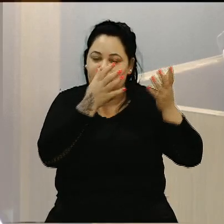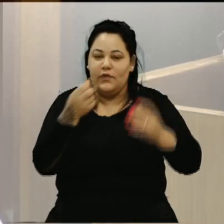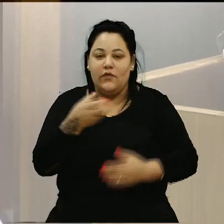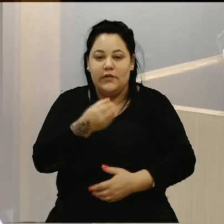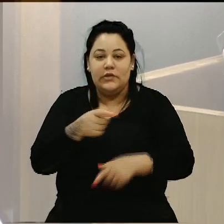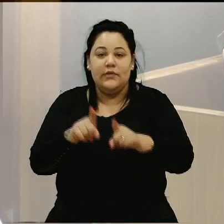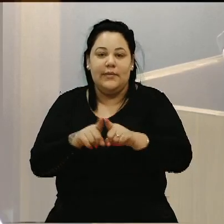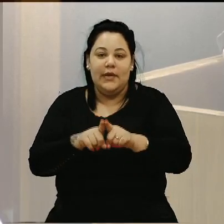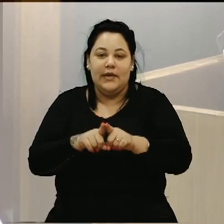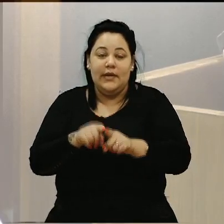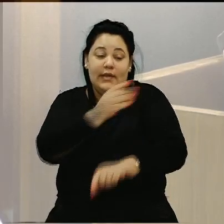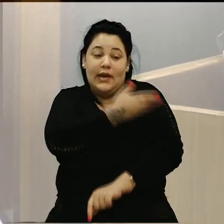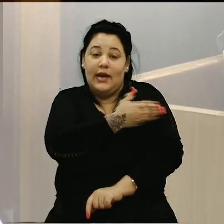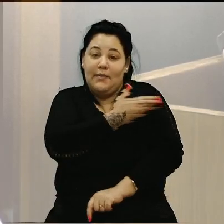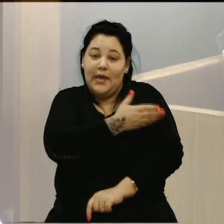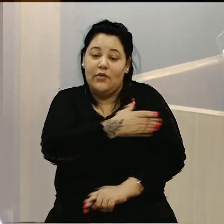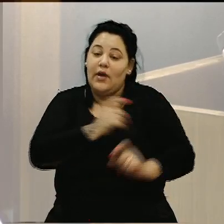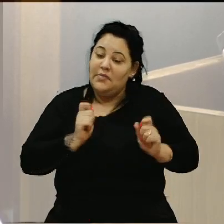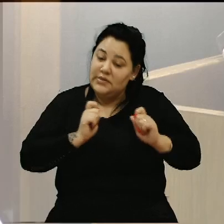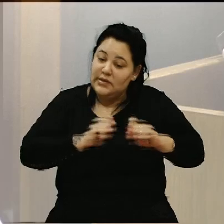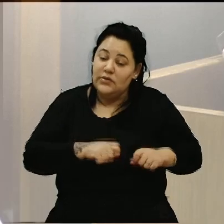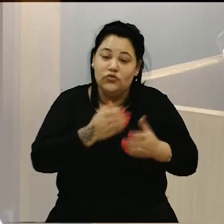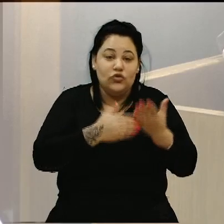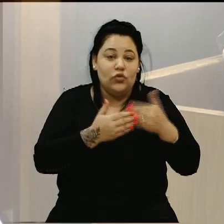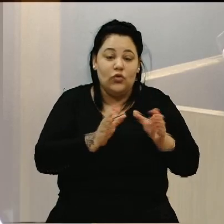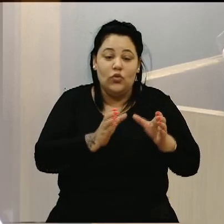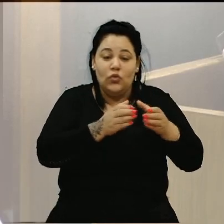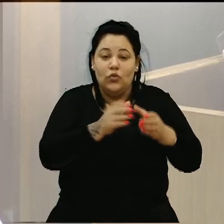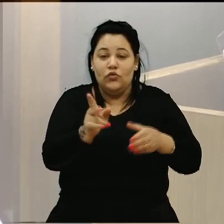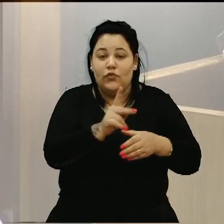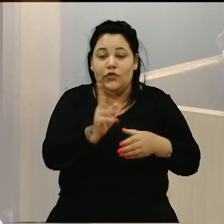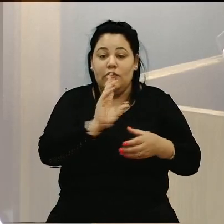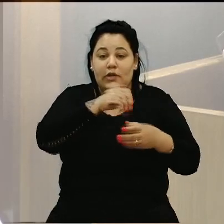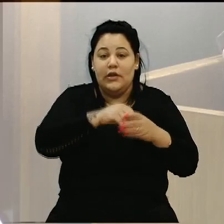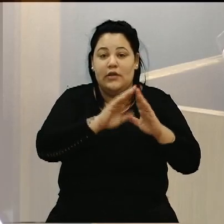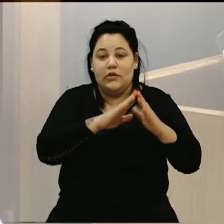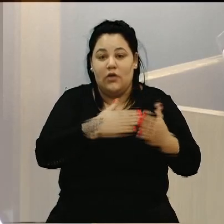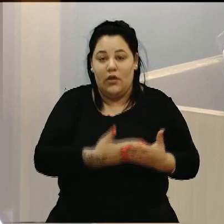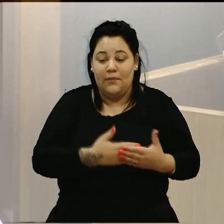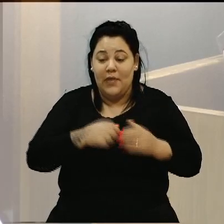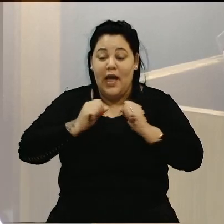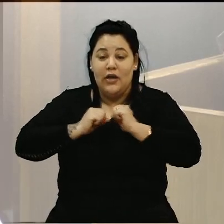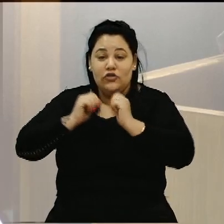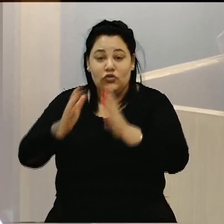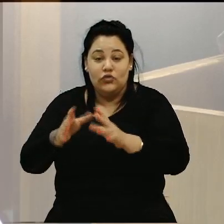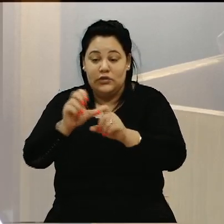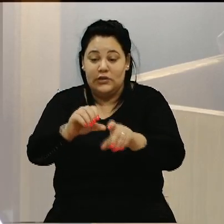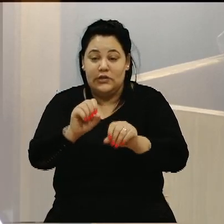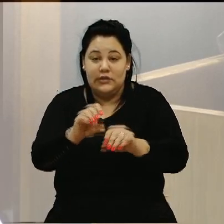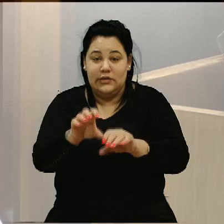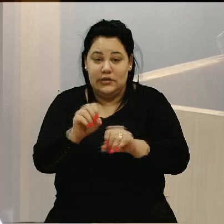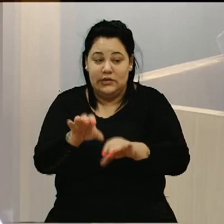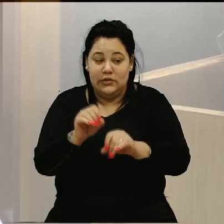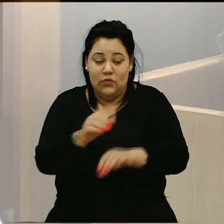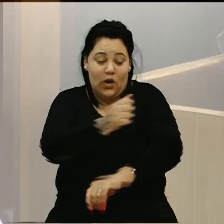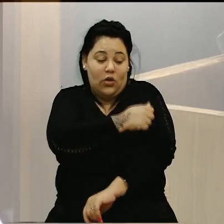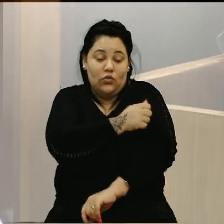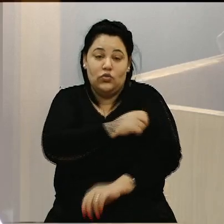Treinamento e capacitação do corpo docente das escolas. Iniciativas que ensinam aos alunos sobre gestão